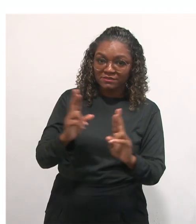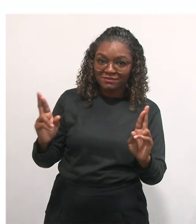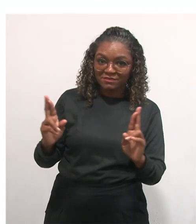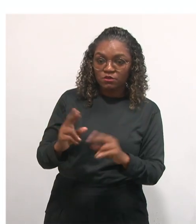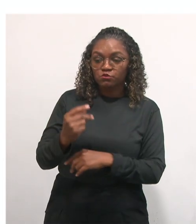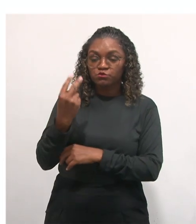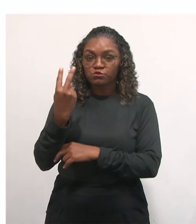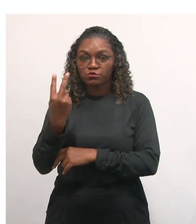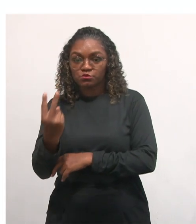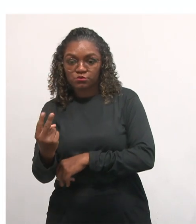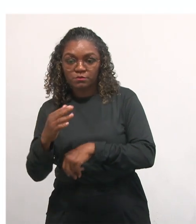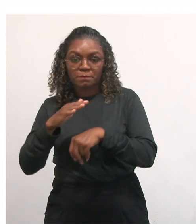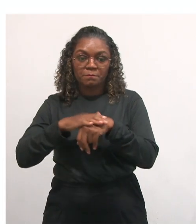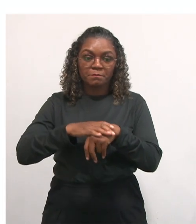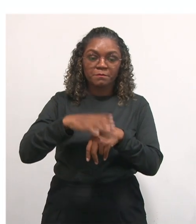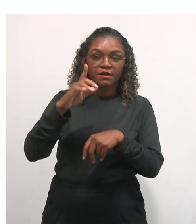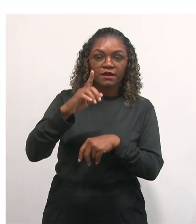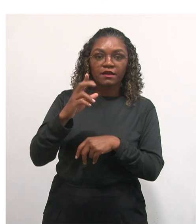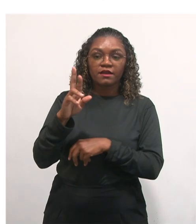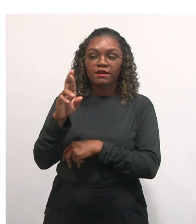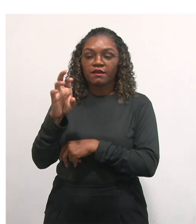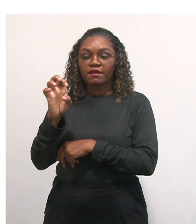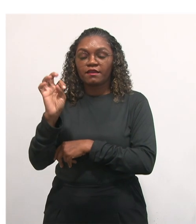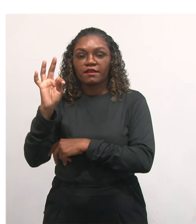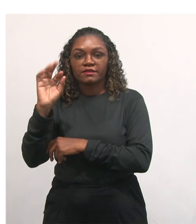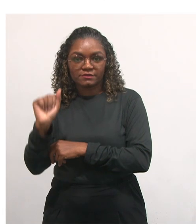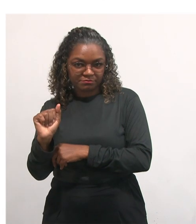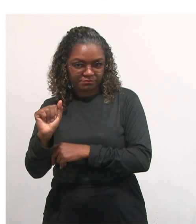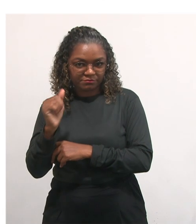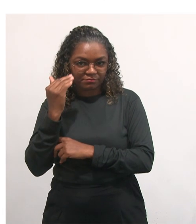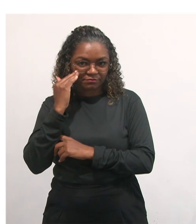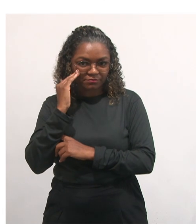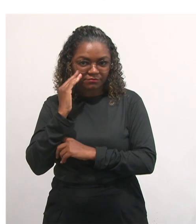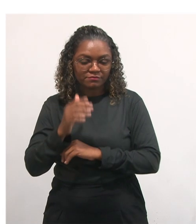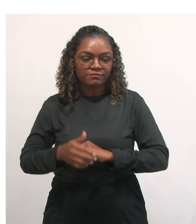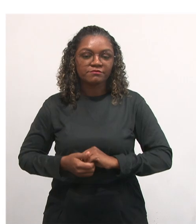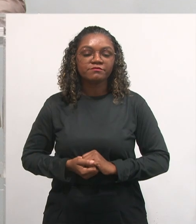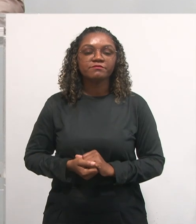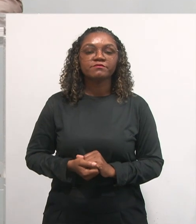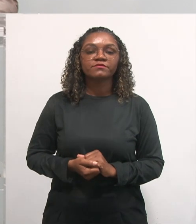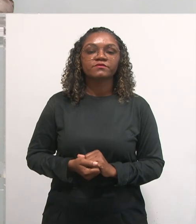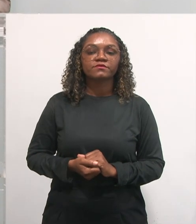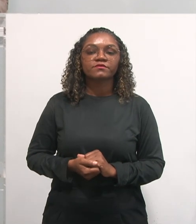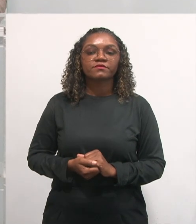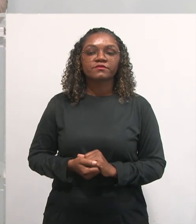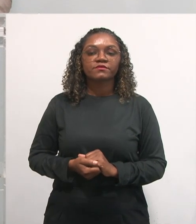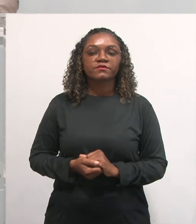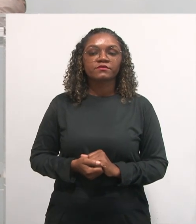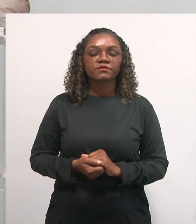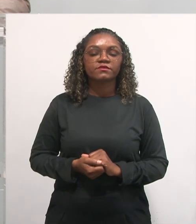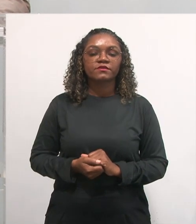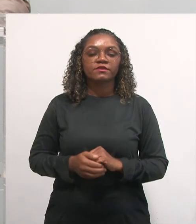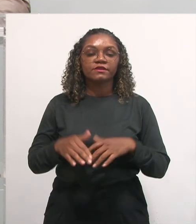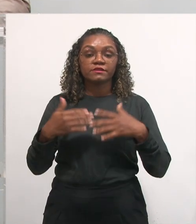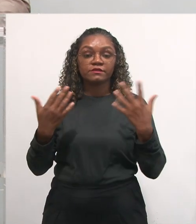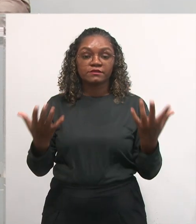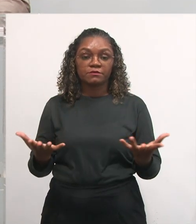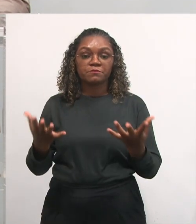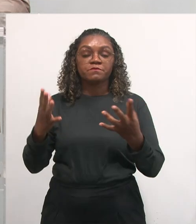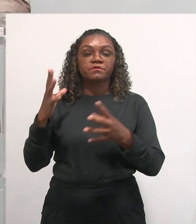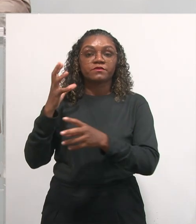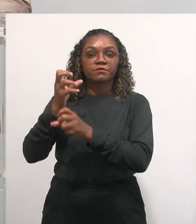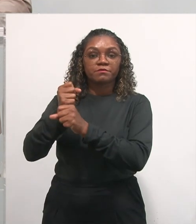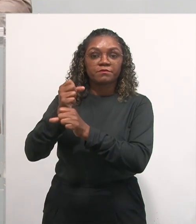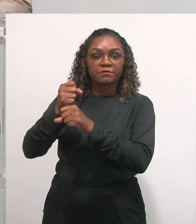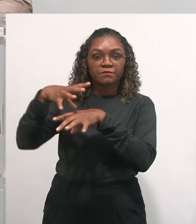mais variáveis por meio de uma reta, ok? Por meio de uma reta. A equação que é definida